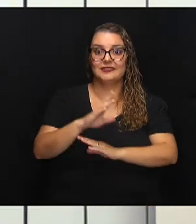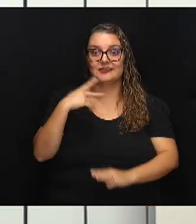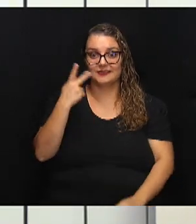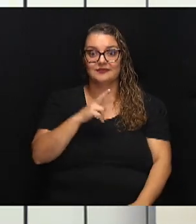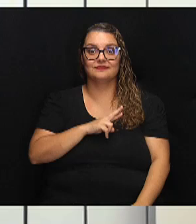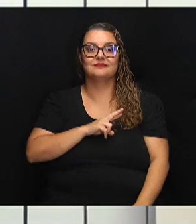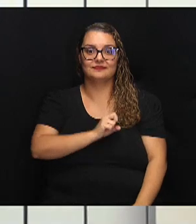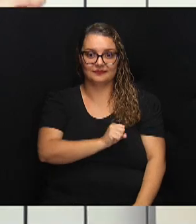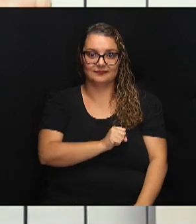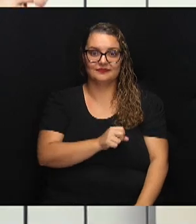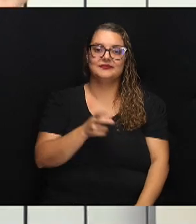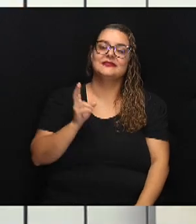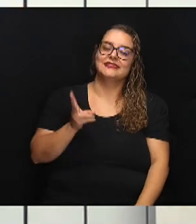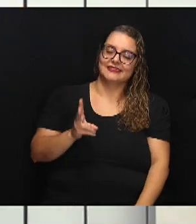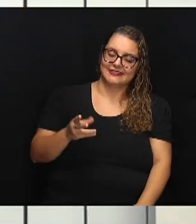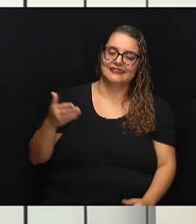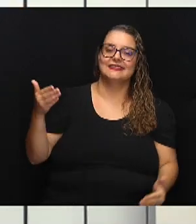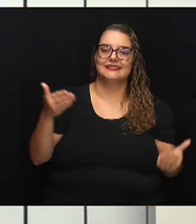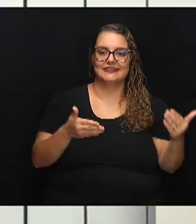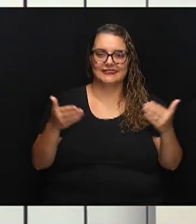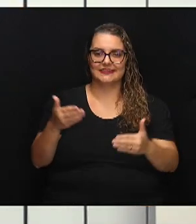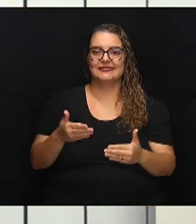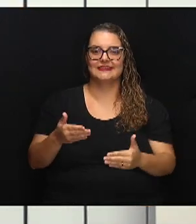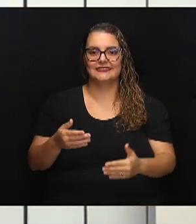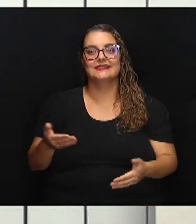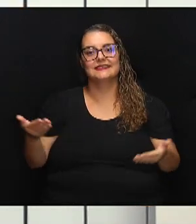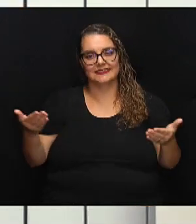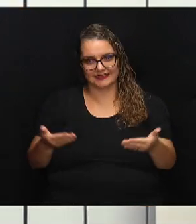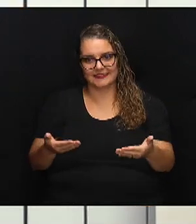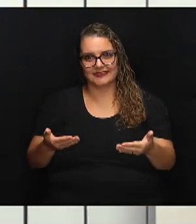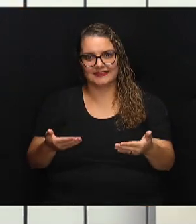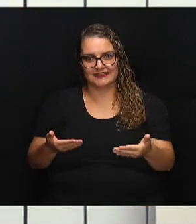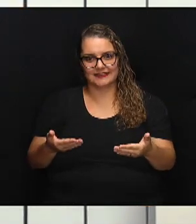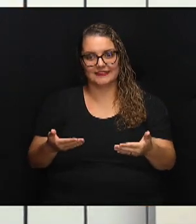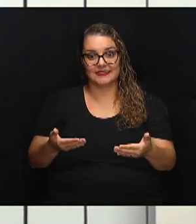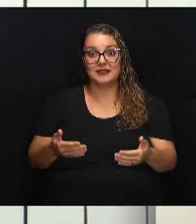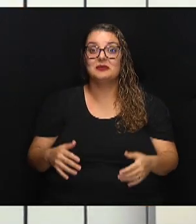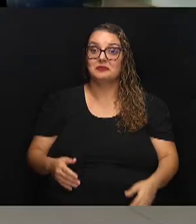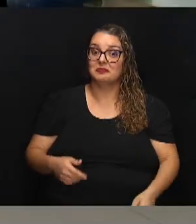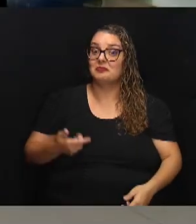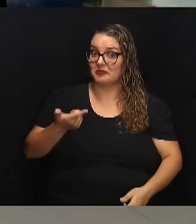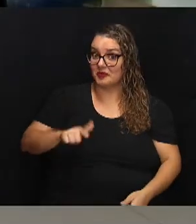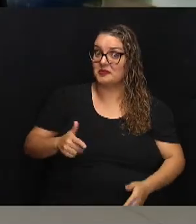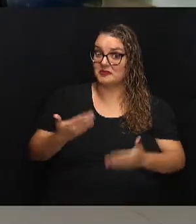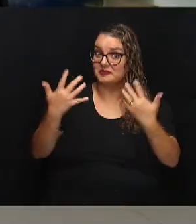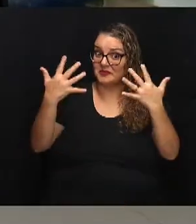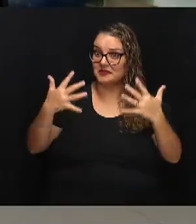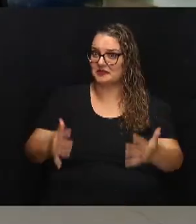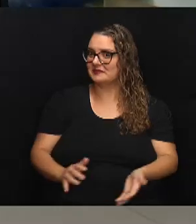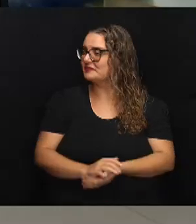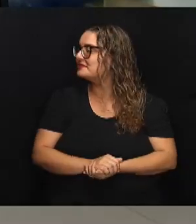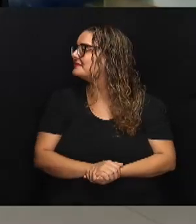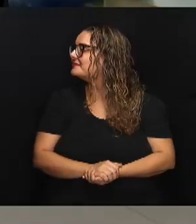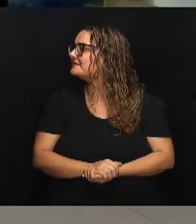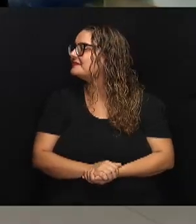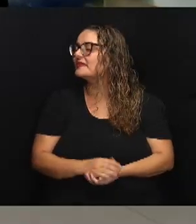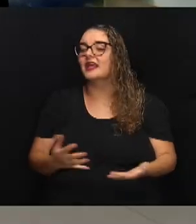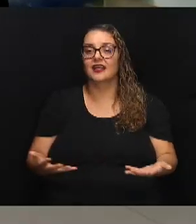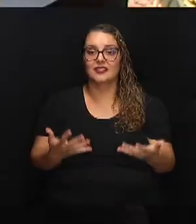Luiz Rossini, sempre participa e, desta vez, puxou até o parabéns. Ativo desde o início